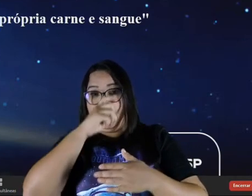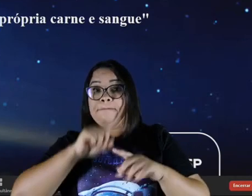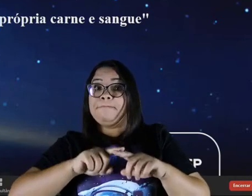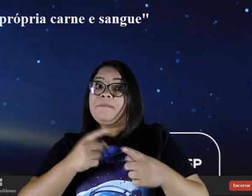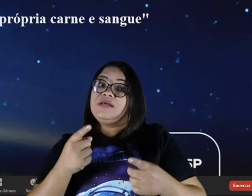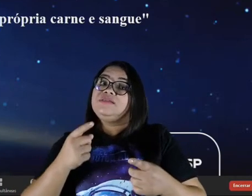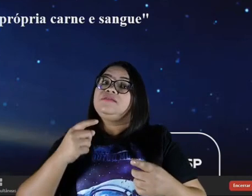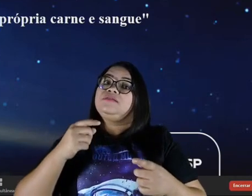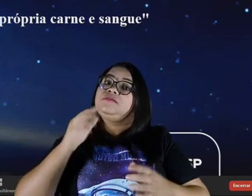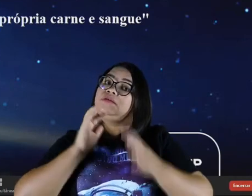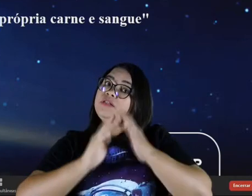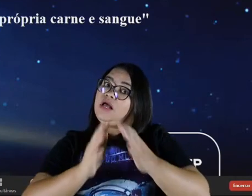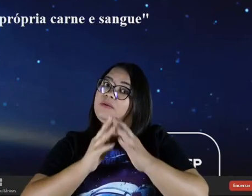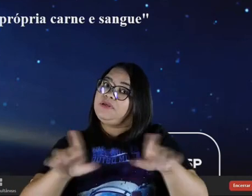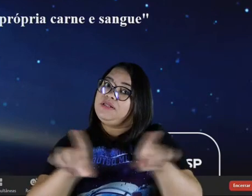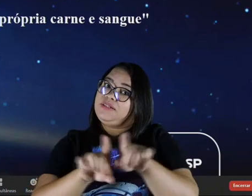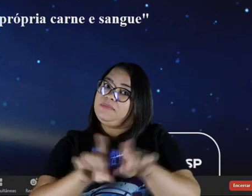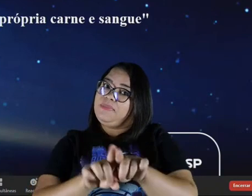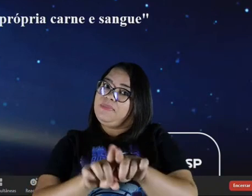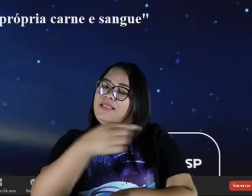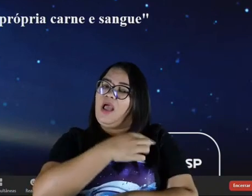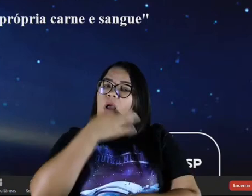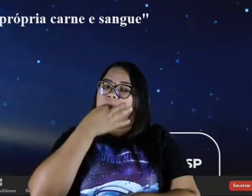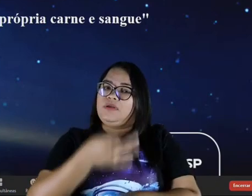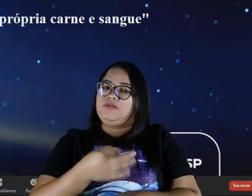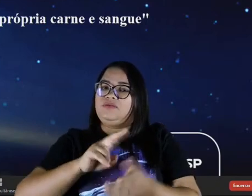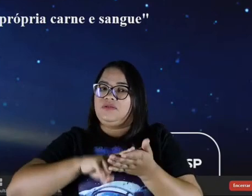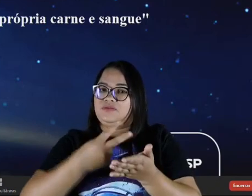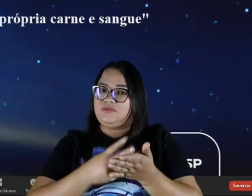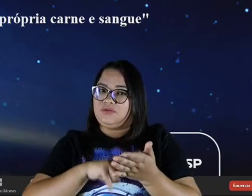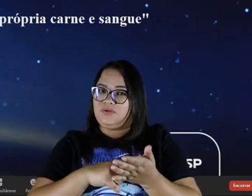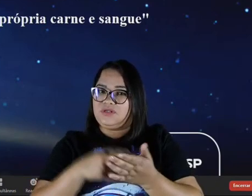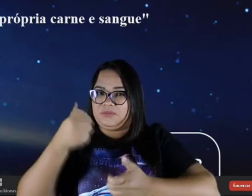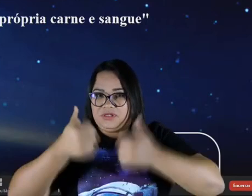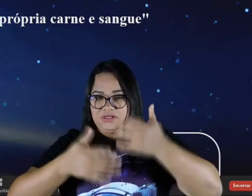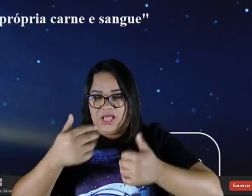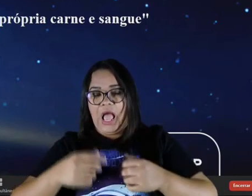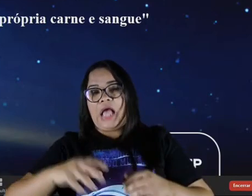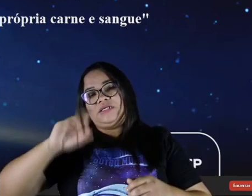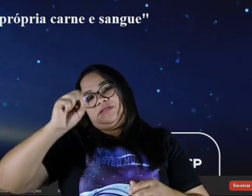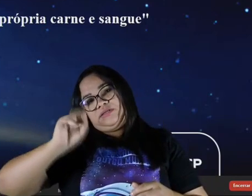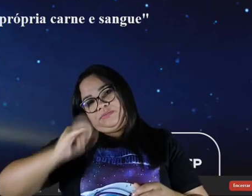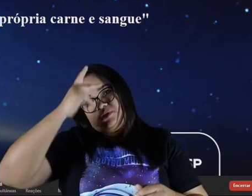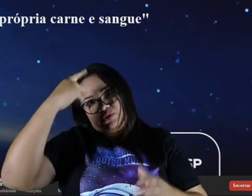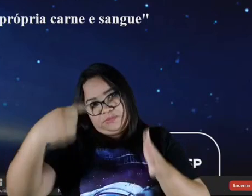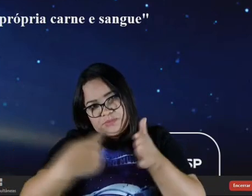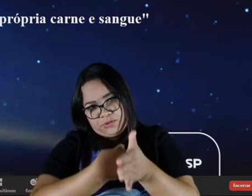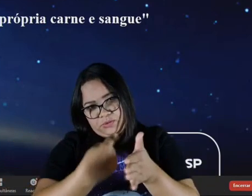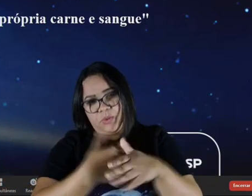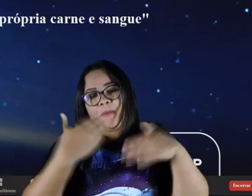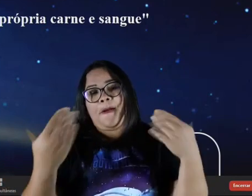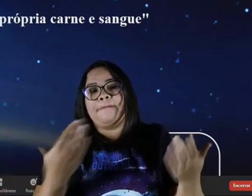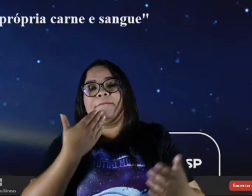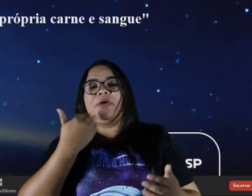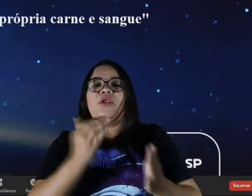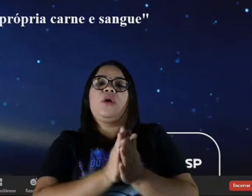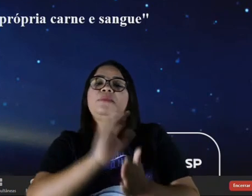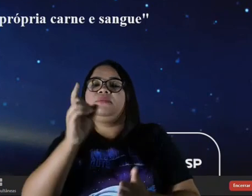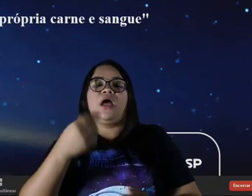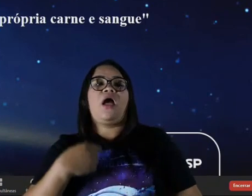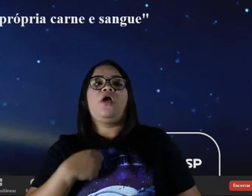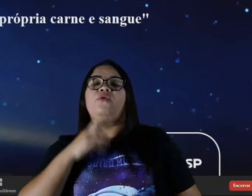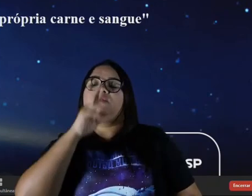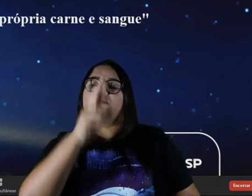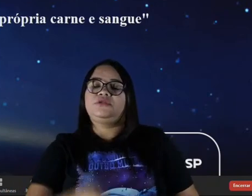interpretação do tradutor. Por isso que a minha resposta, quando perguntam qual é a melhor Bíblia, eu falo, não existe a